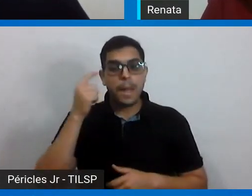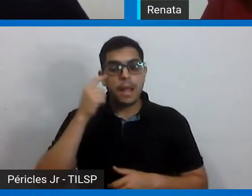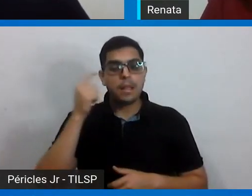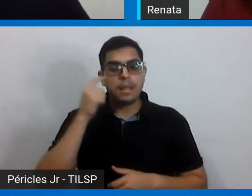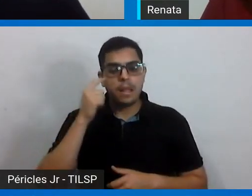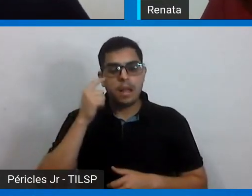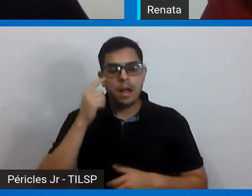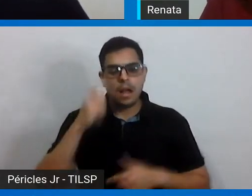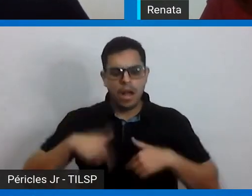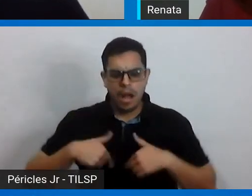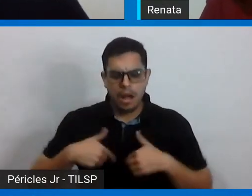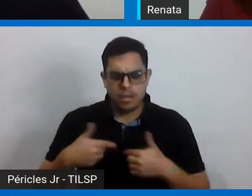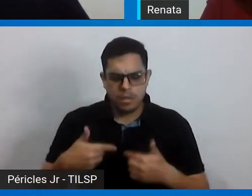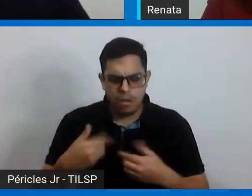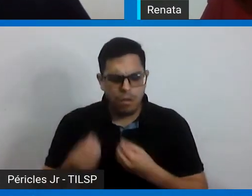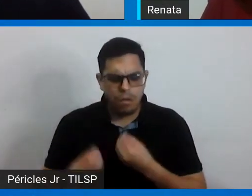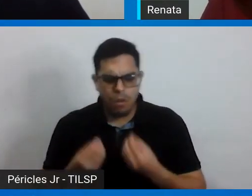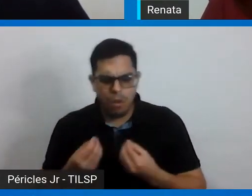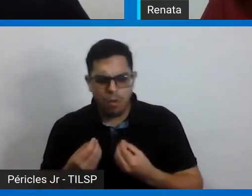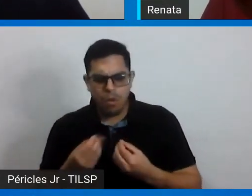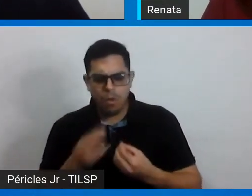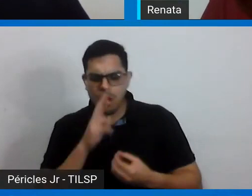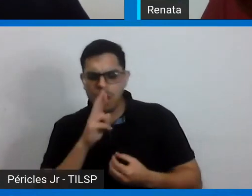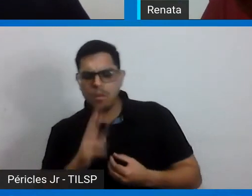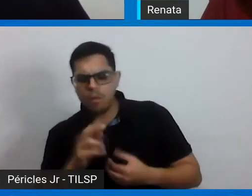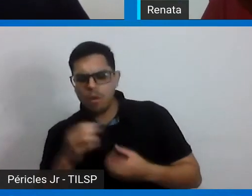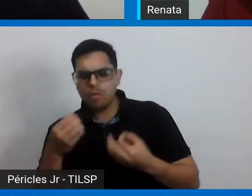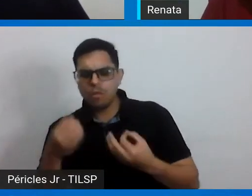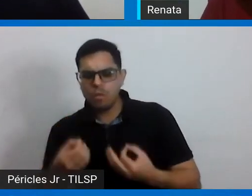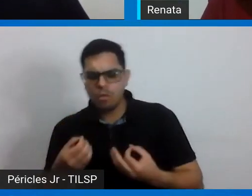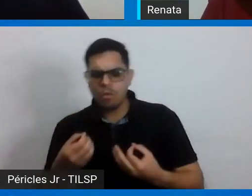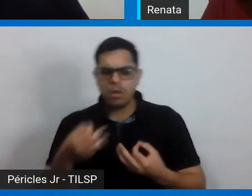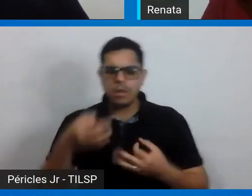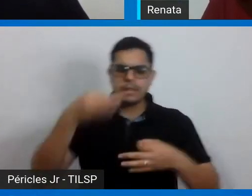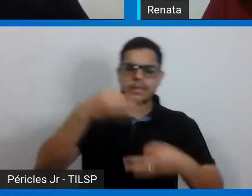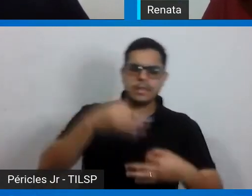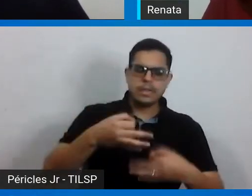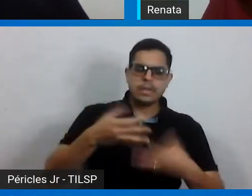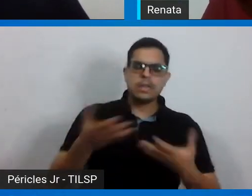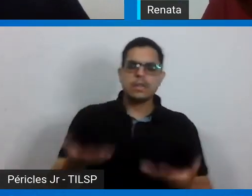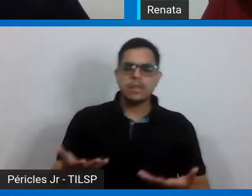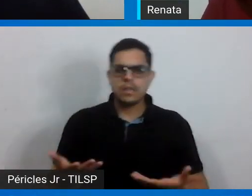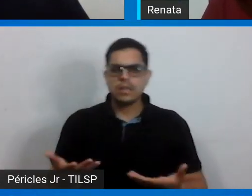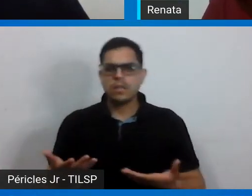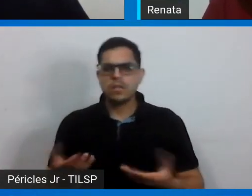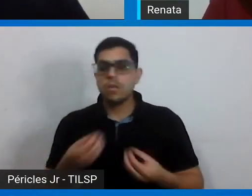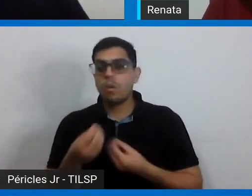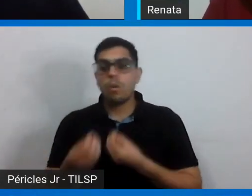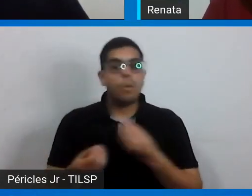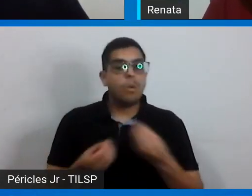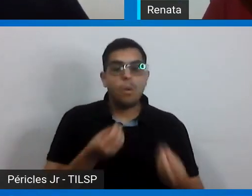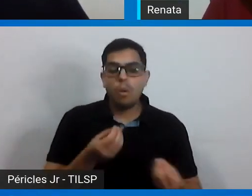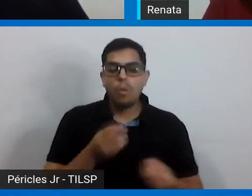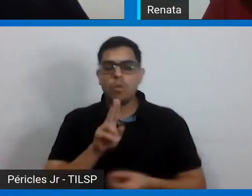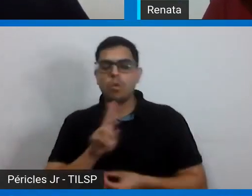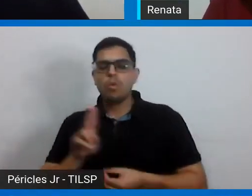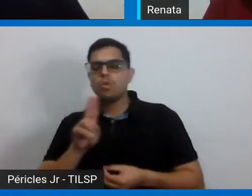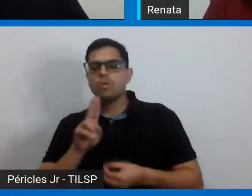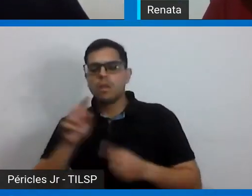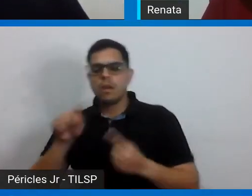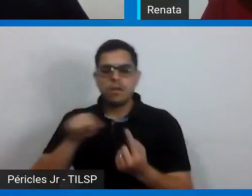então nos questionarmos quais ferramentas vamos mobilizar para o objetivo a ser